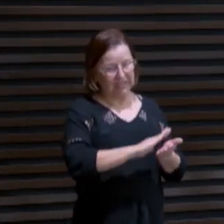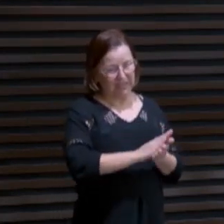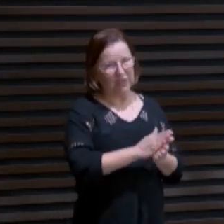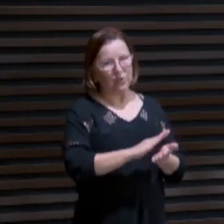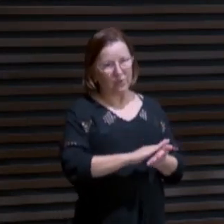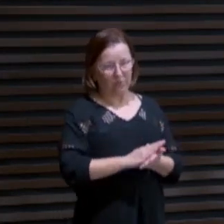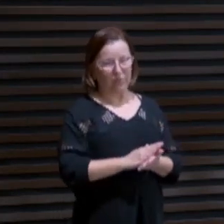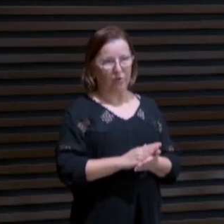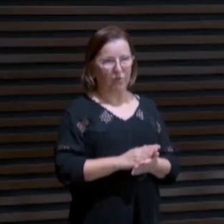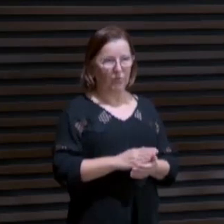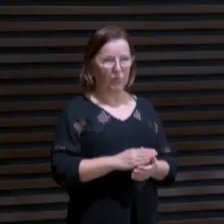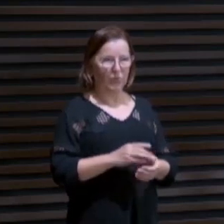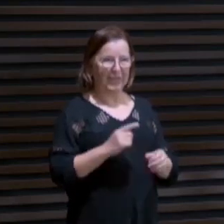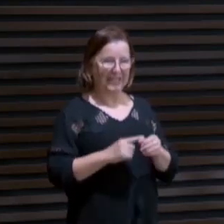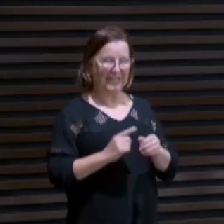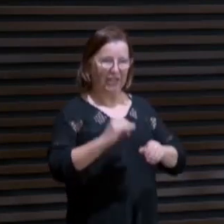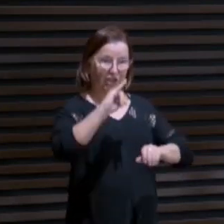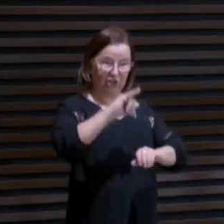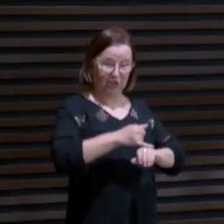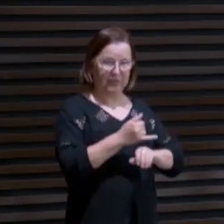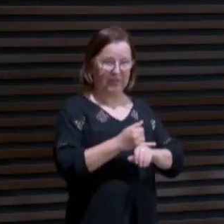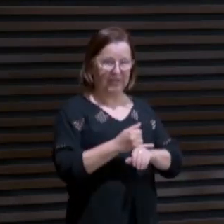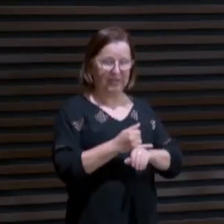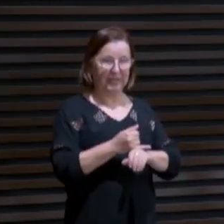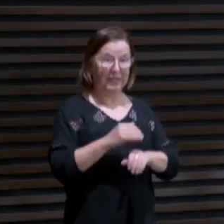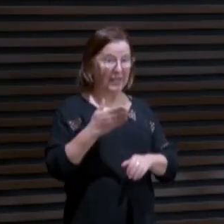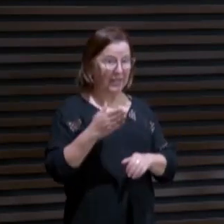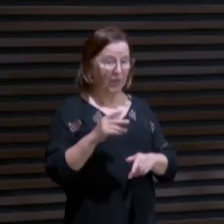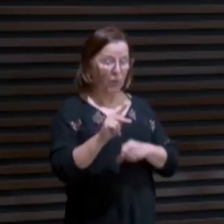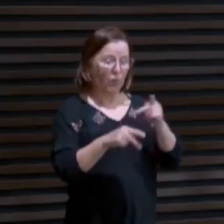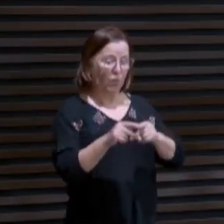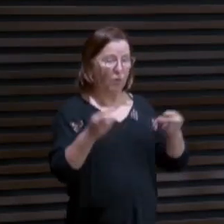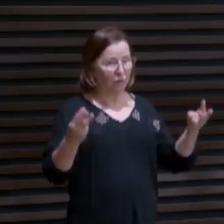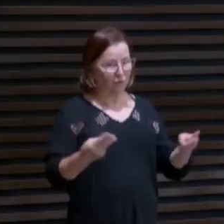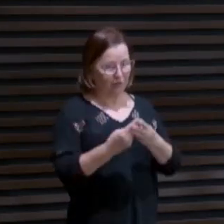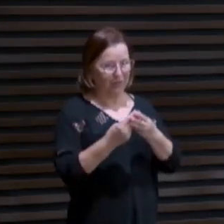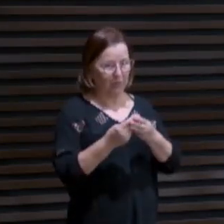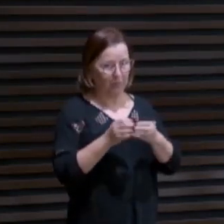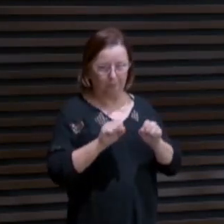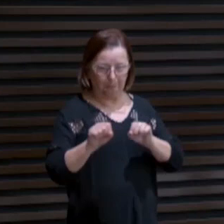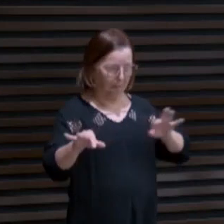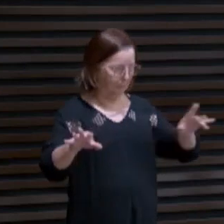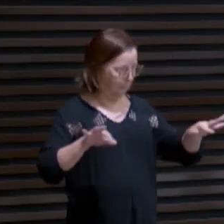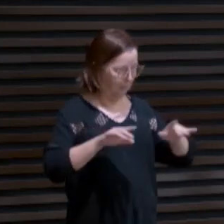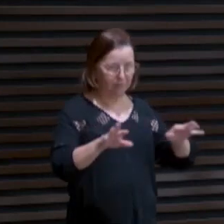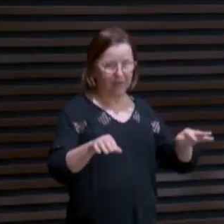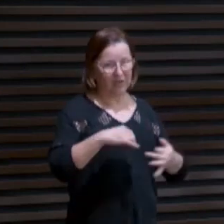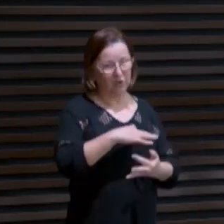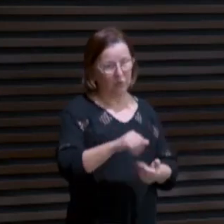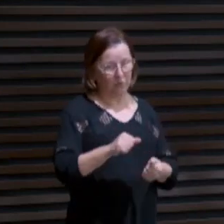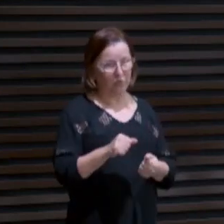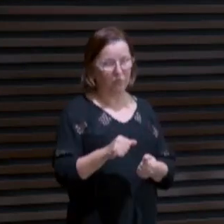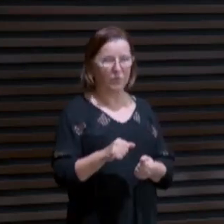Acabou com Jerusalém e eles se espalharam pelo mundo até o ano de